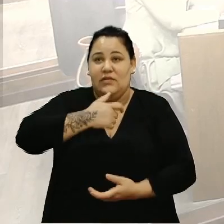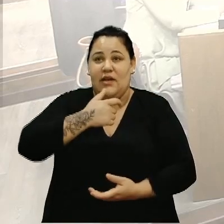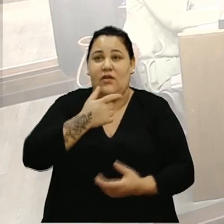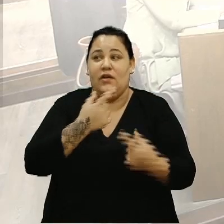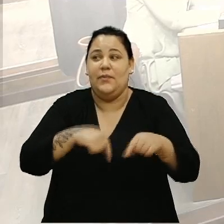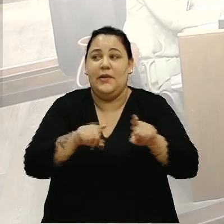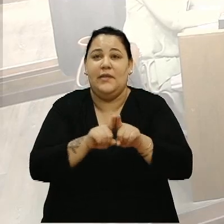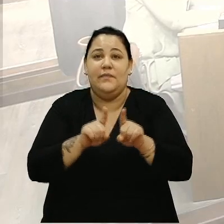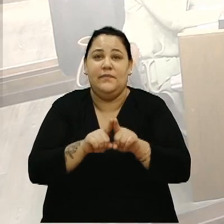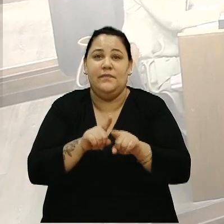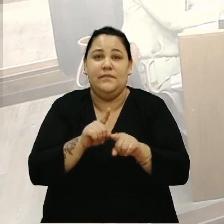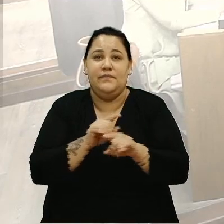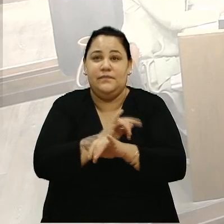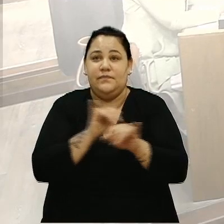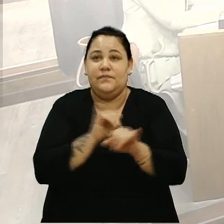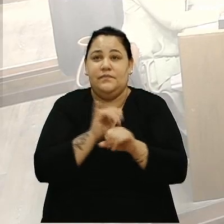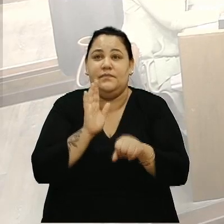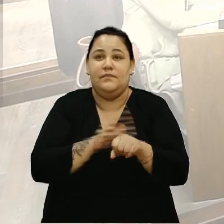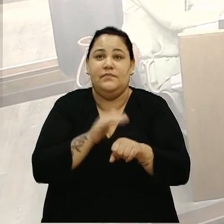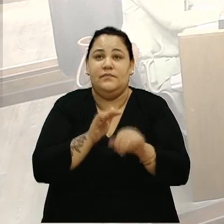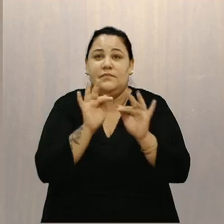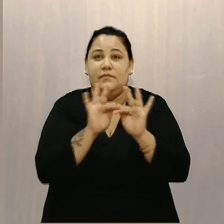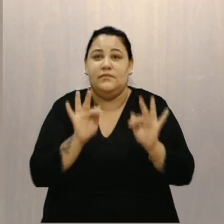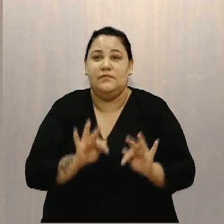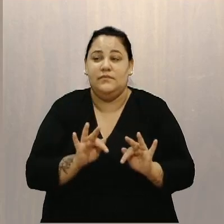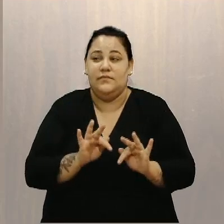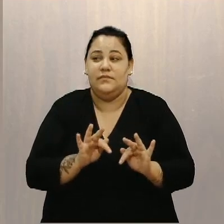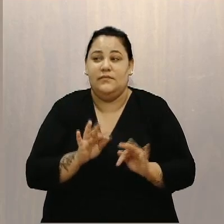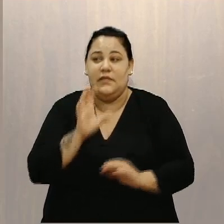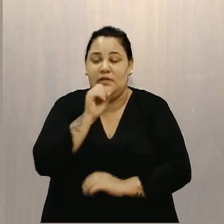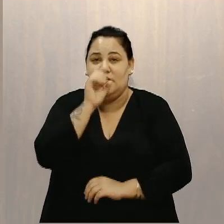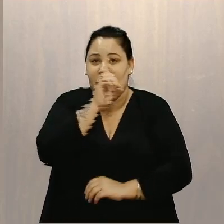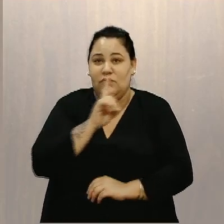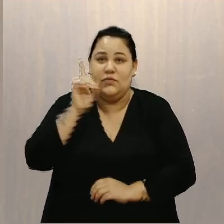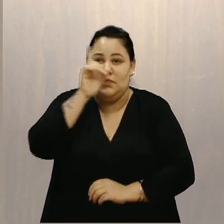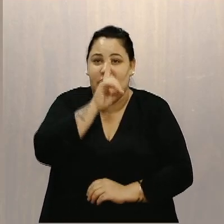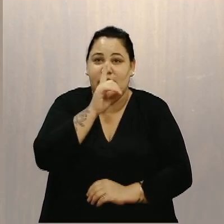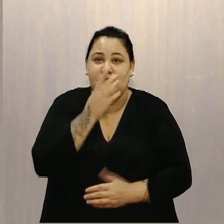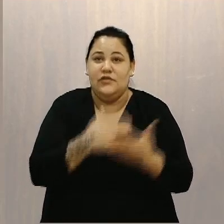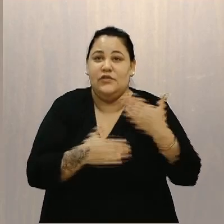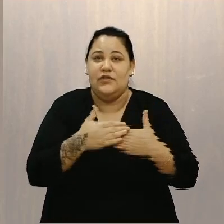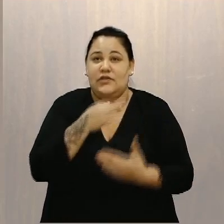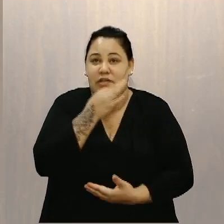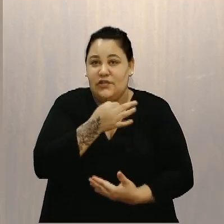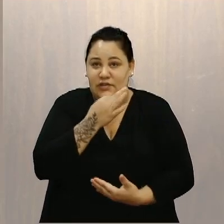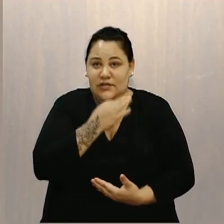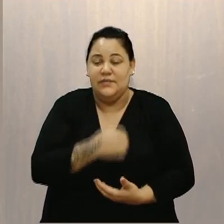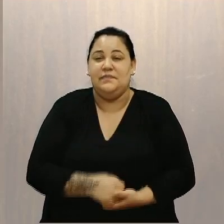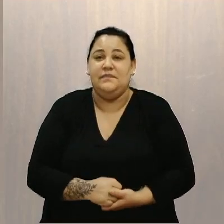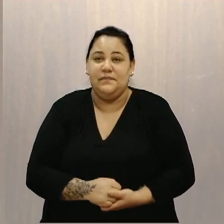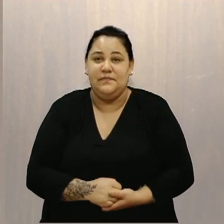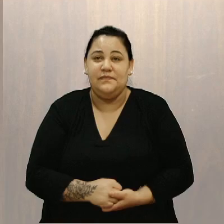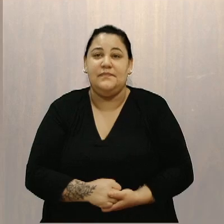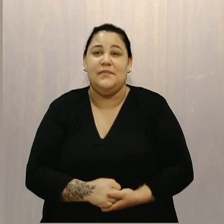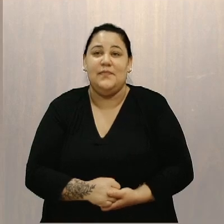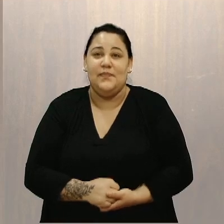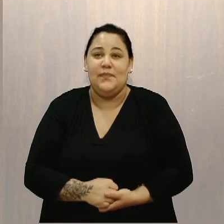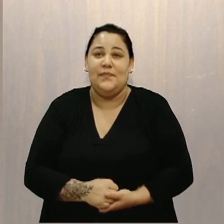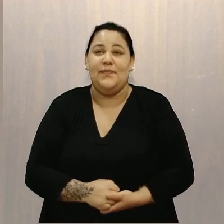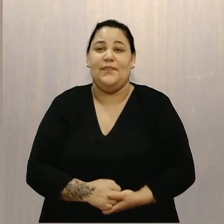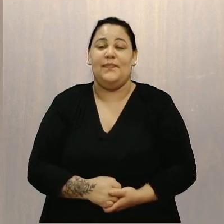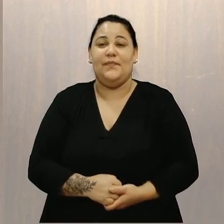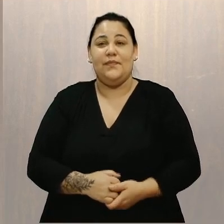mais feliz do final de semana de todos os caxienses, né? Afinal de contas, agora a